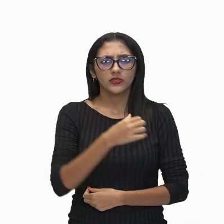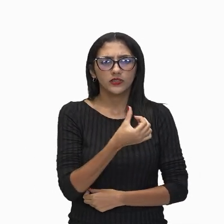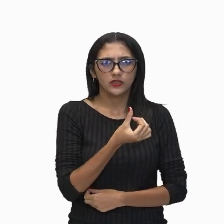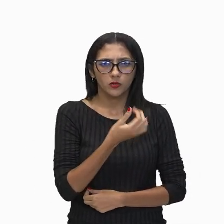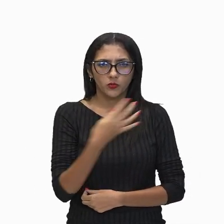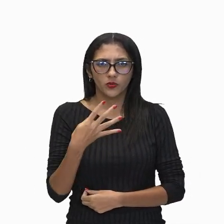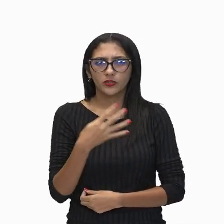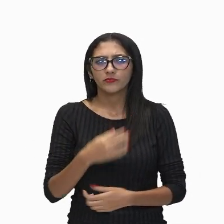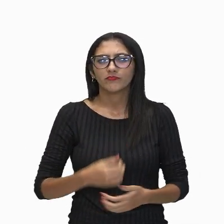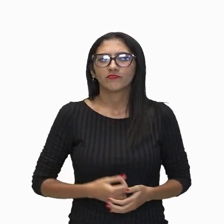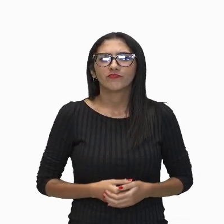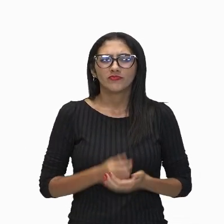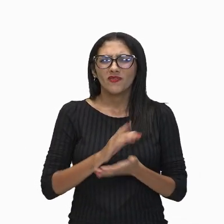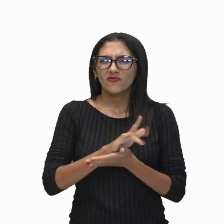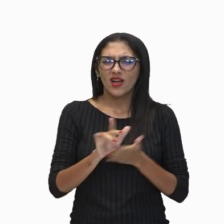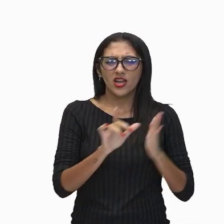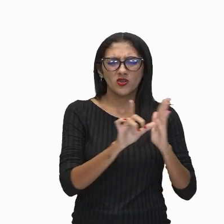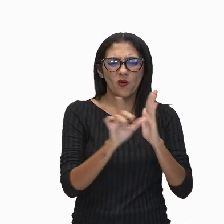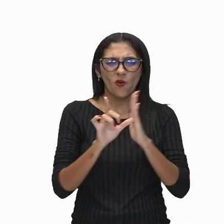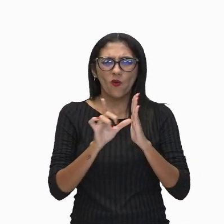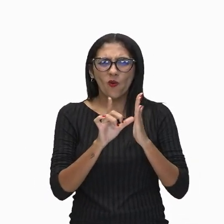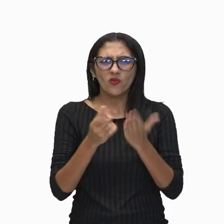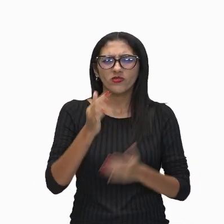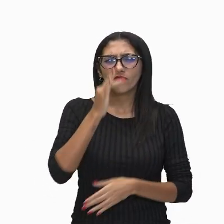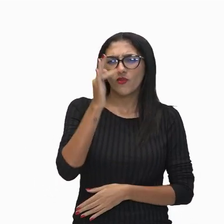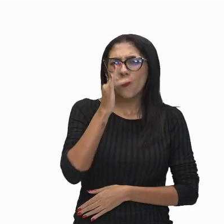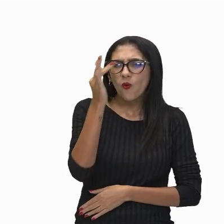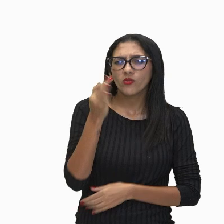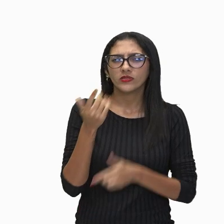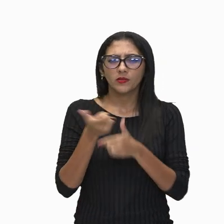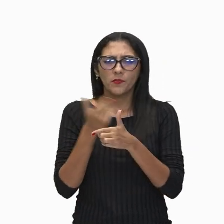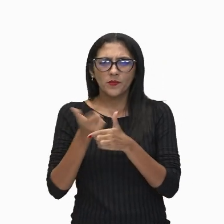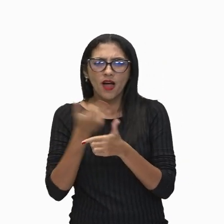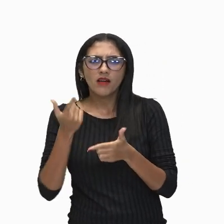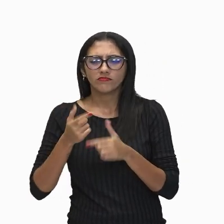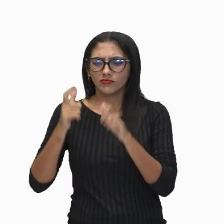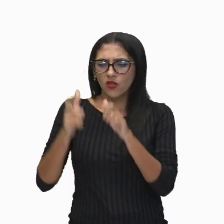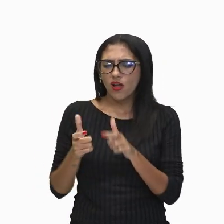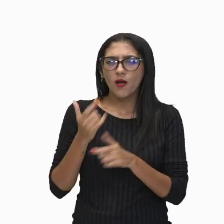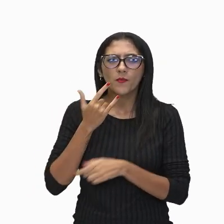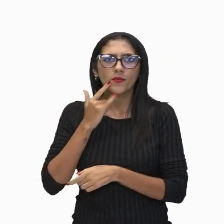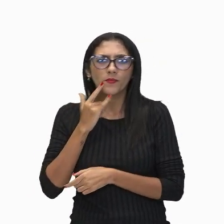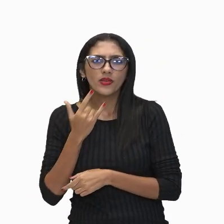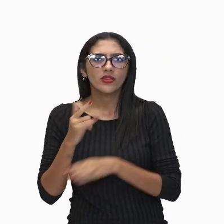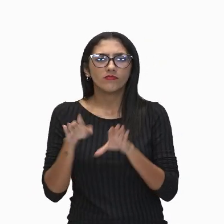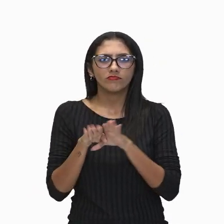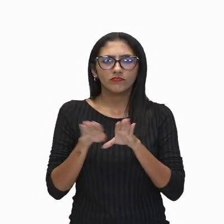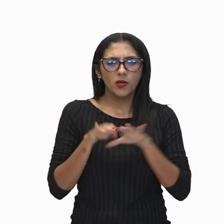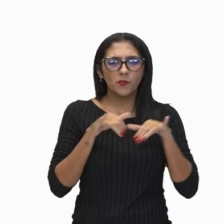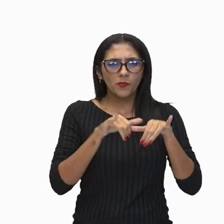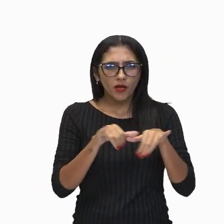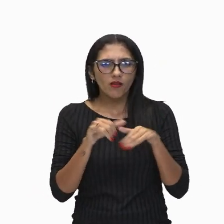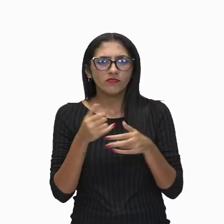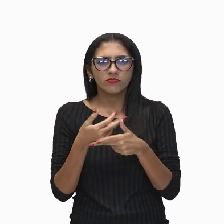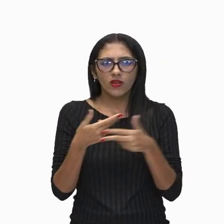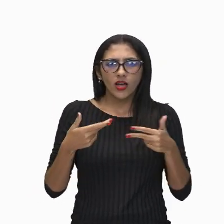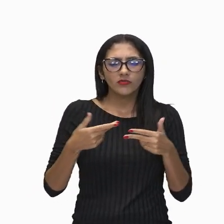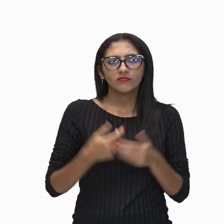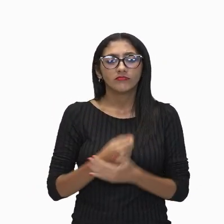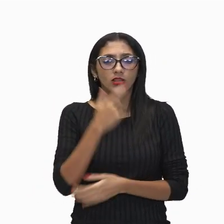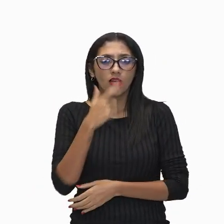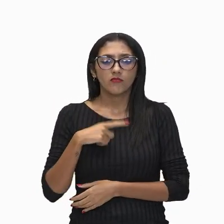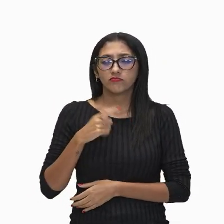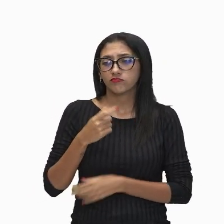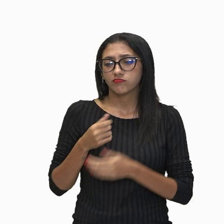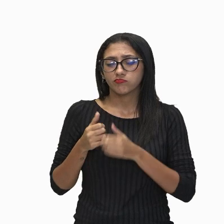1964. Entre lojas de flores e de sapatos, bares, mercados, boutiques, viajo no ônibus Estrada